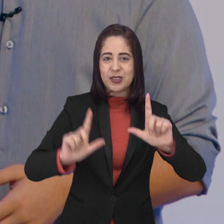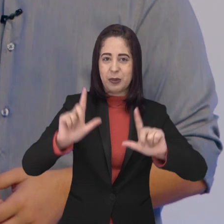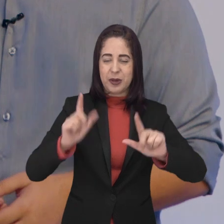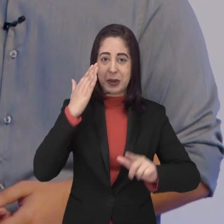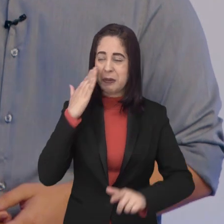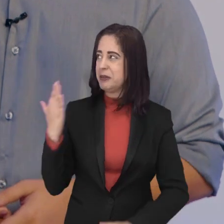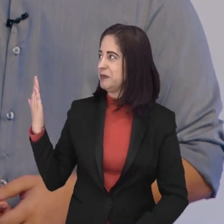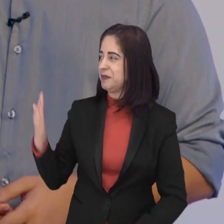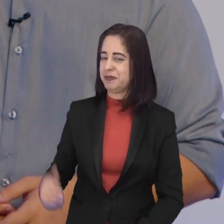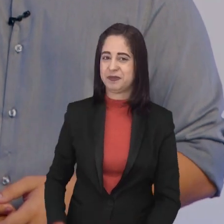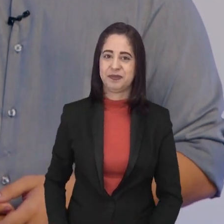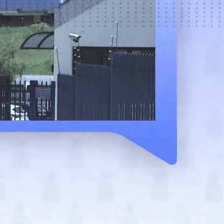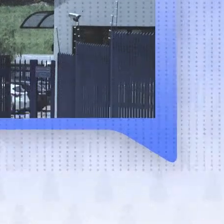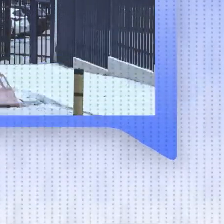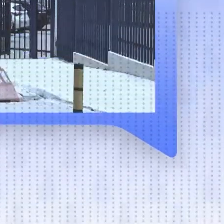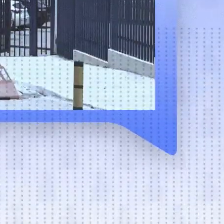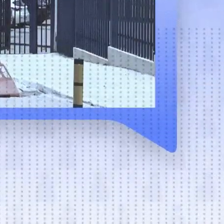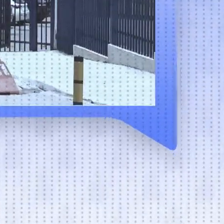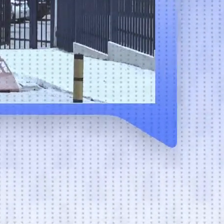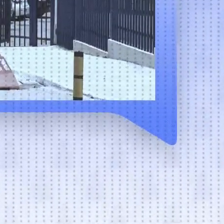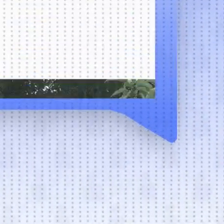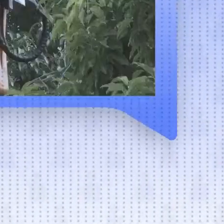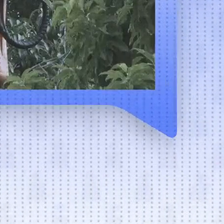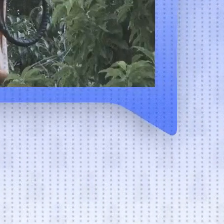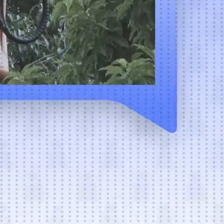Pauta está só começando.